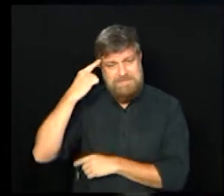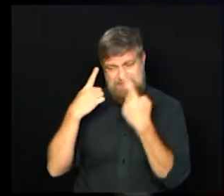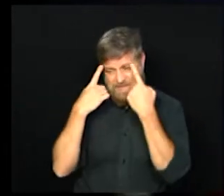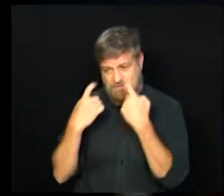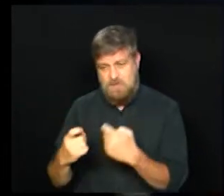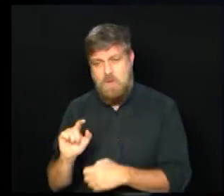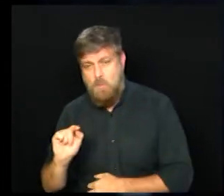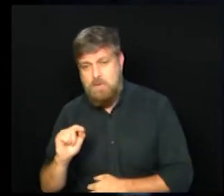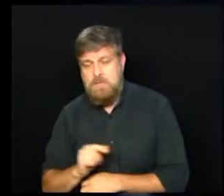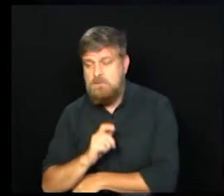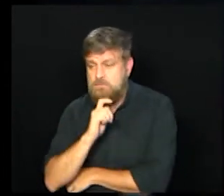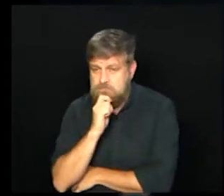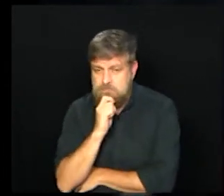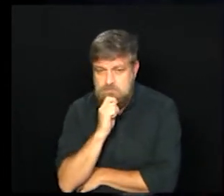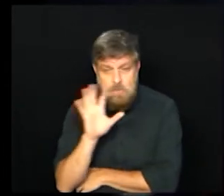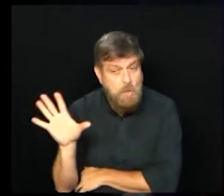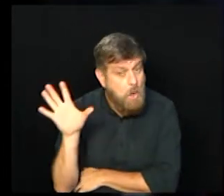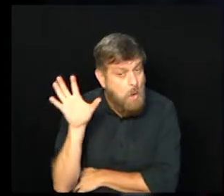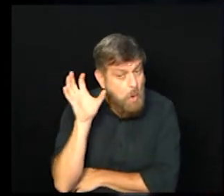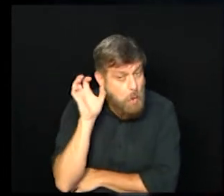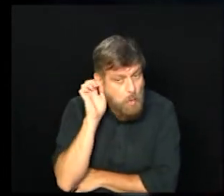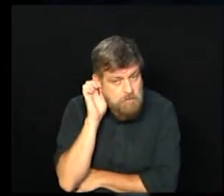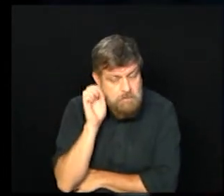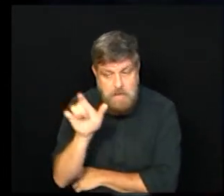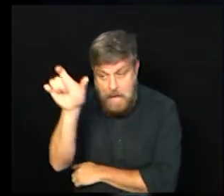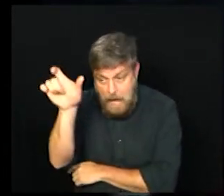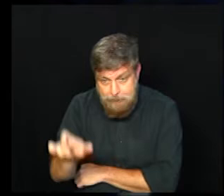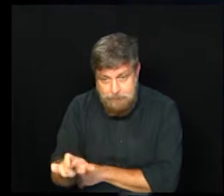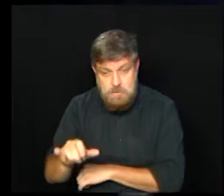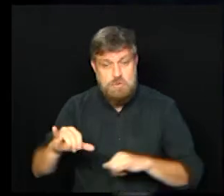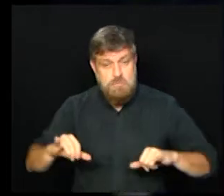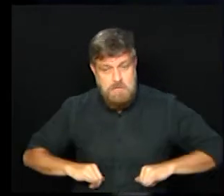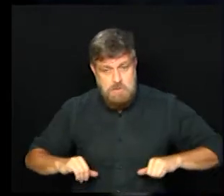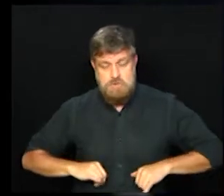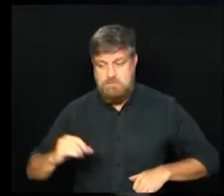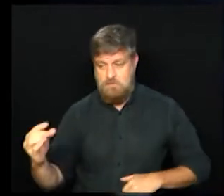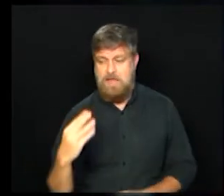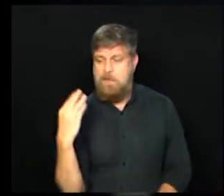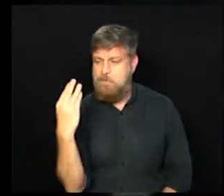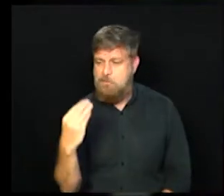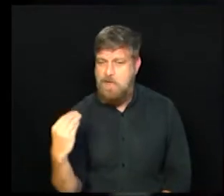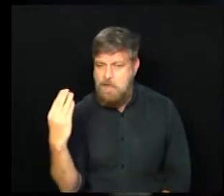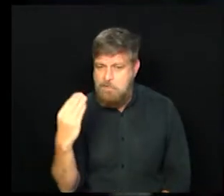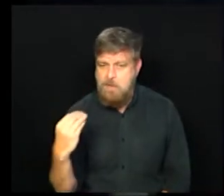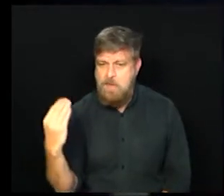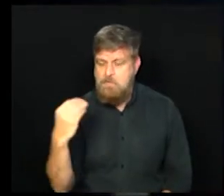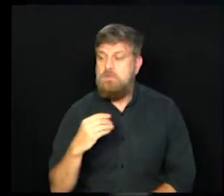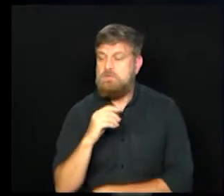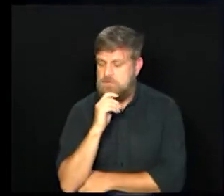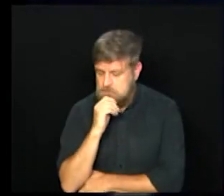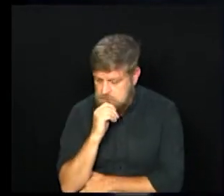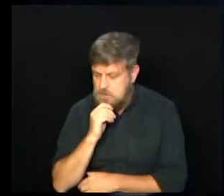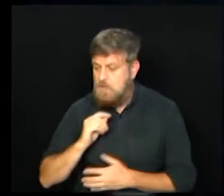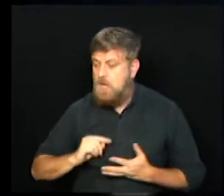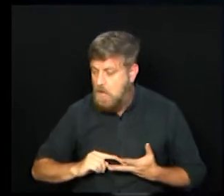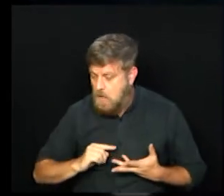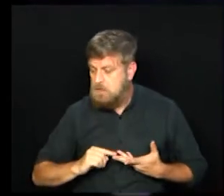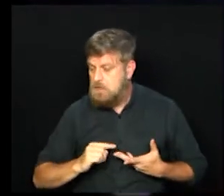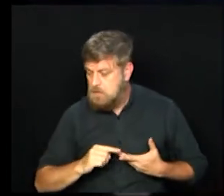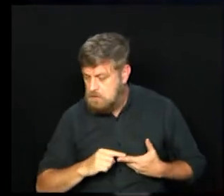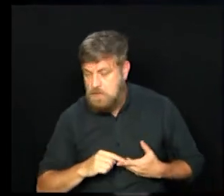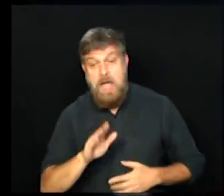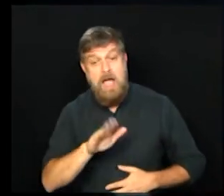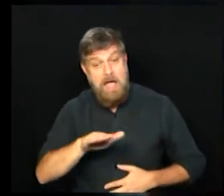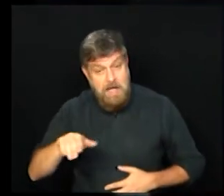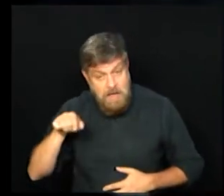é a escuta. Né? Nós precisamos escutar essas mulheres e essas crianças, essas famílias que estão vivendo em situação de violência,